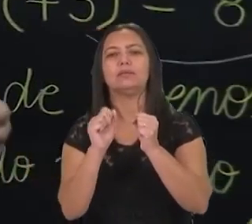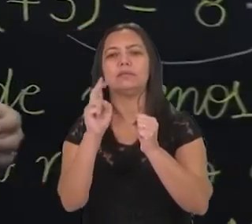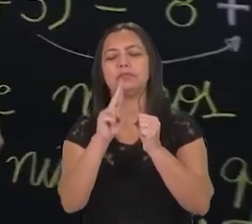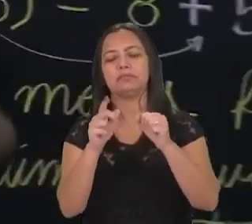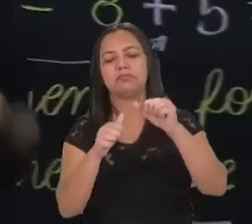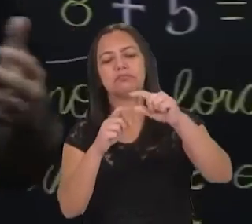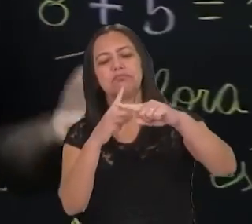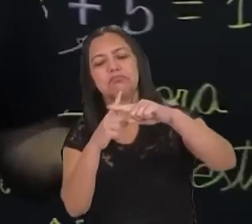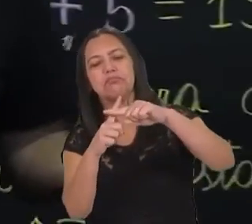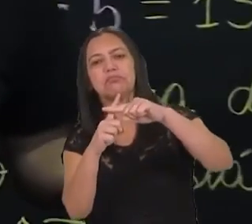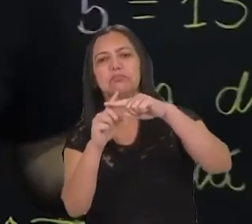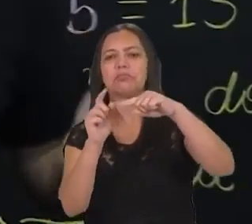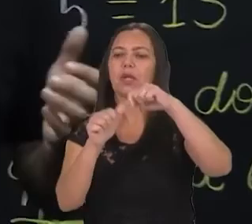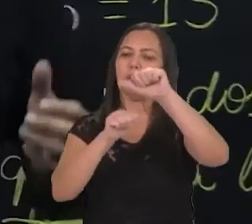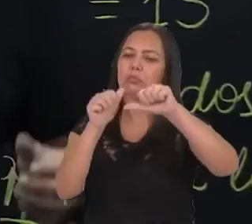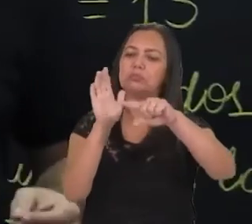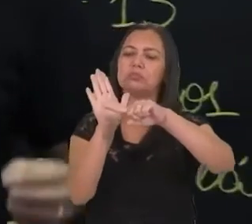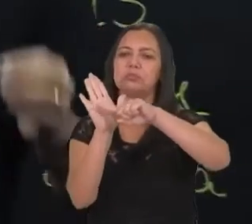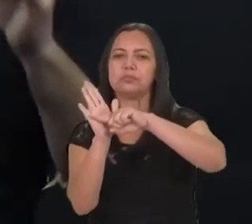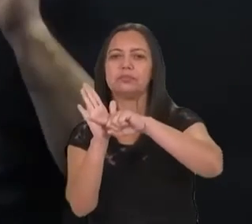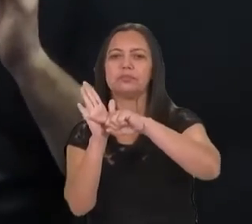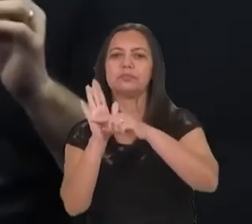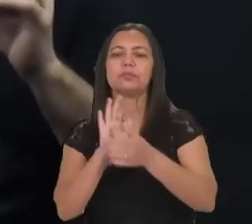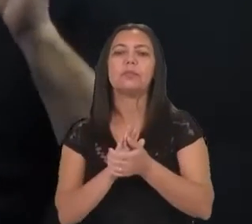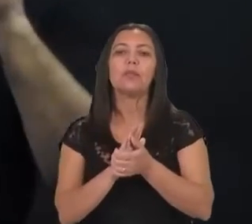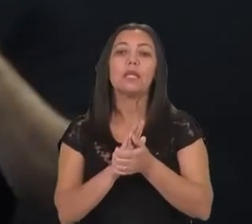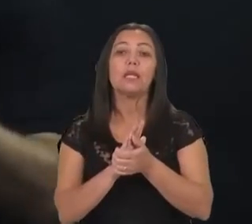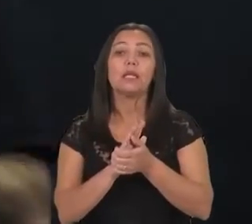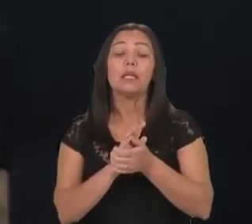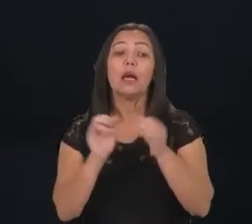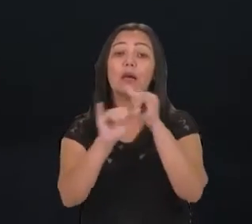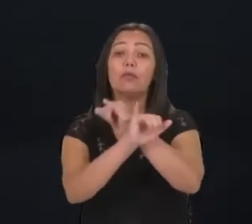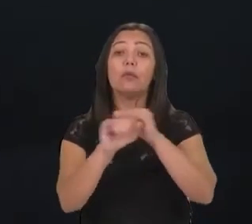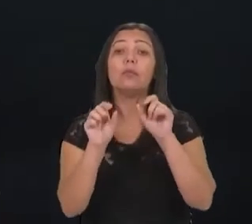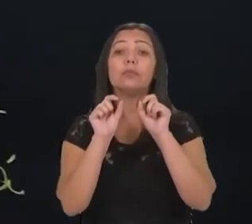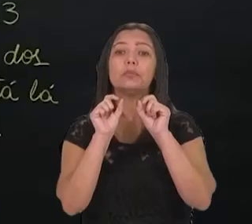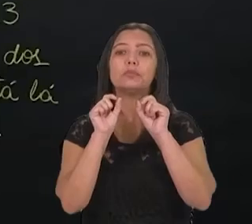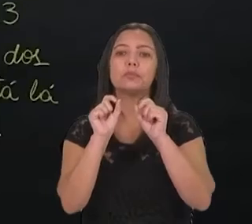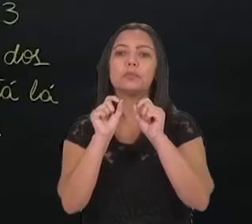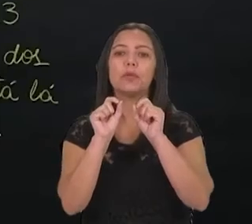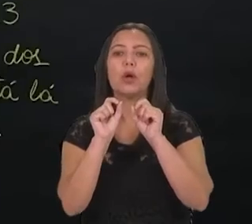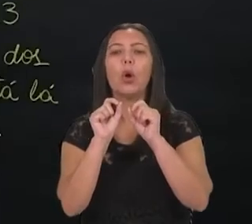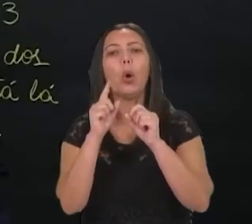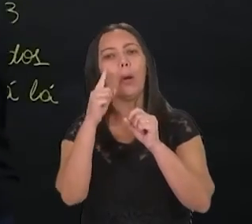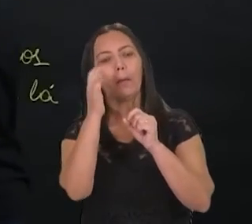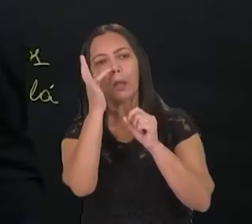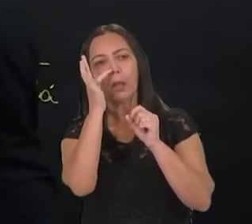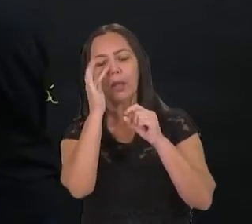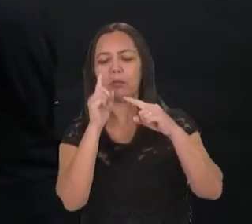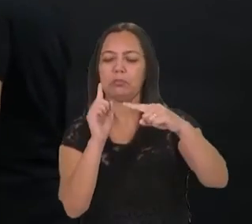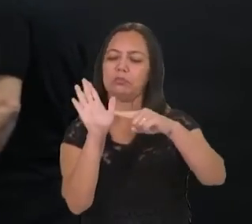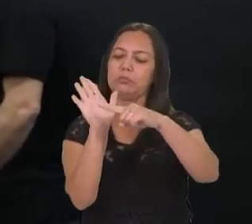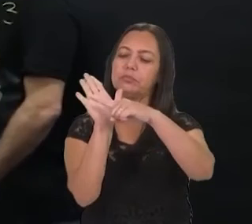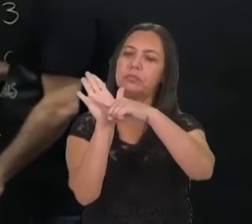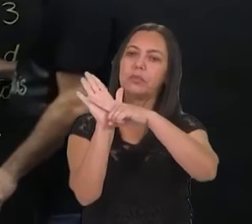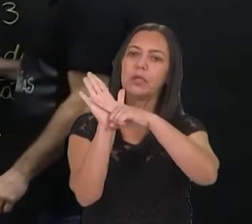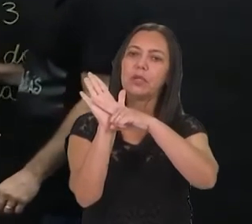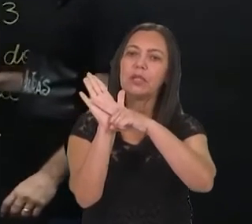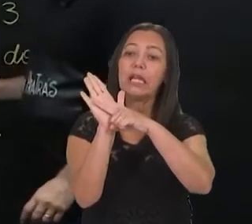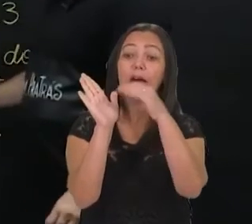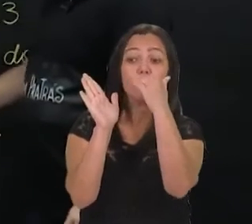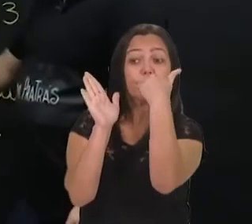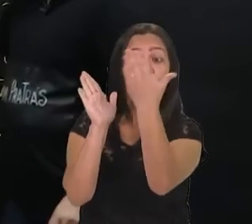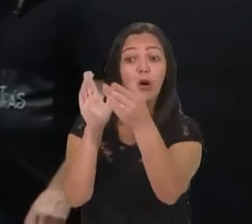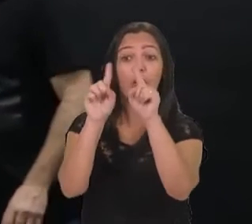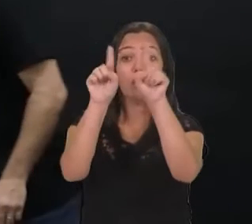de sinais naturalmente, ok? Vamos aqui então à última informação. Observe que o sinal de menos, fora